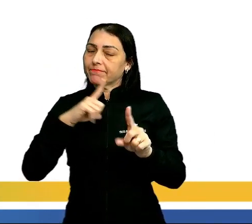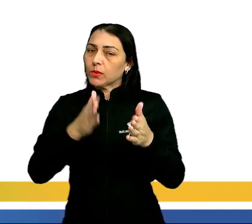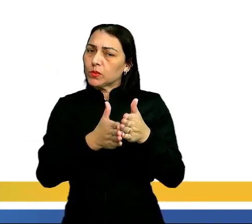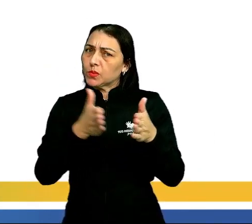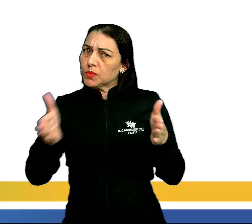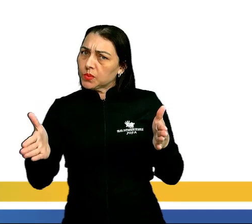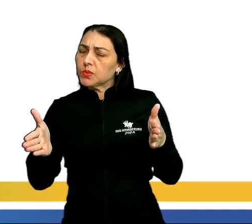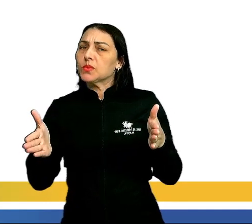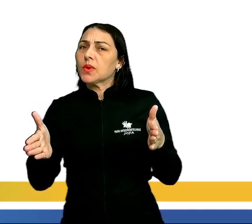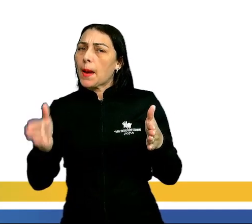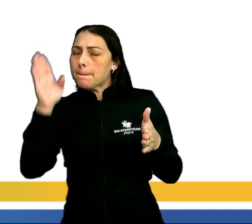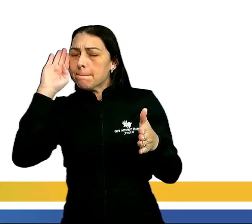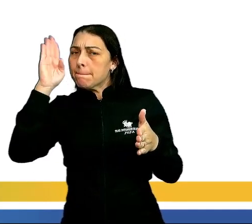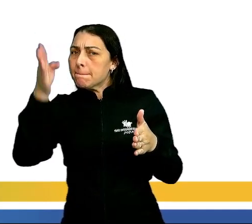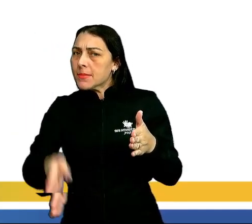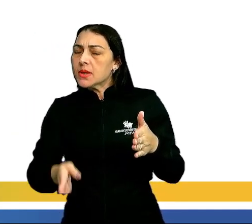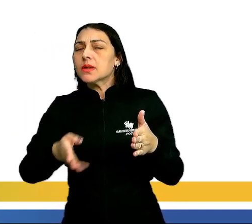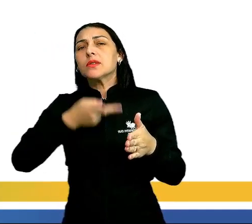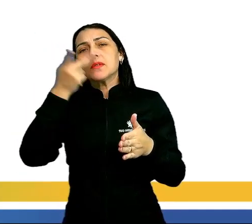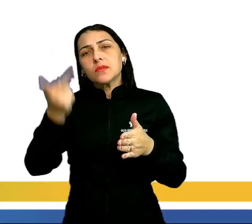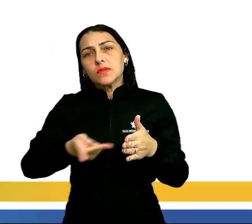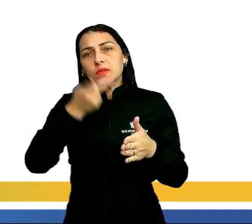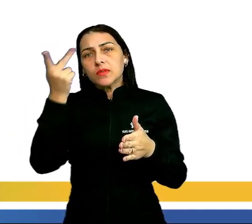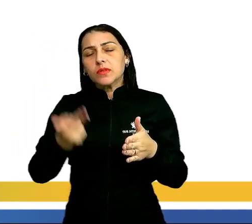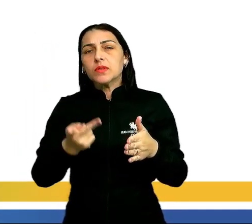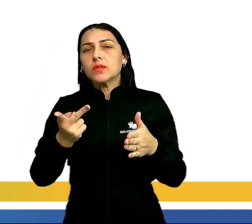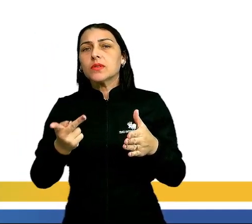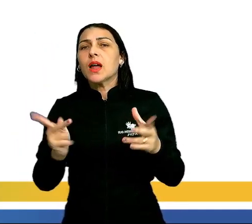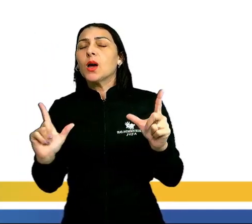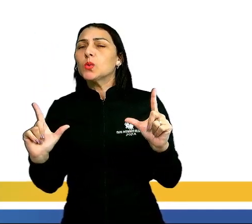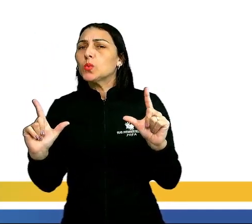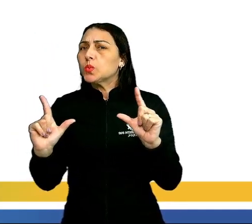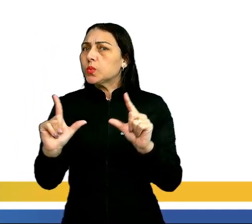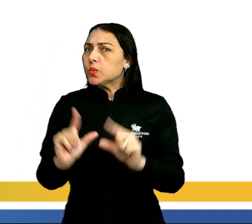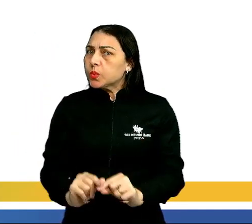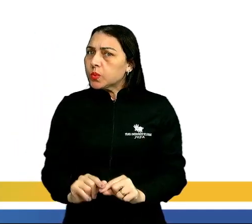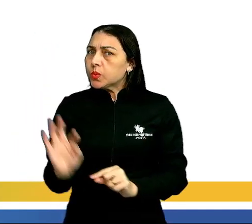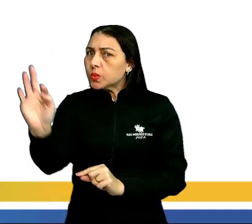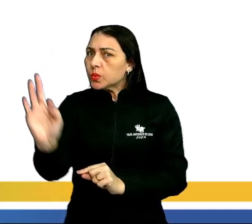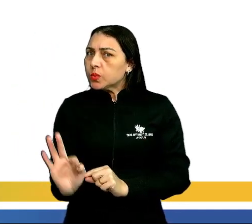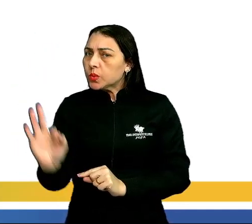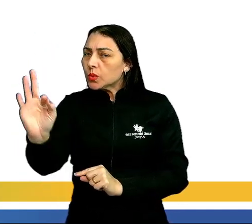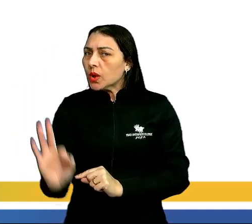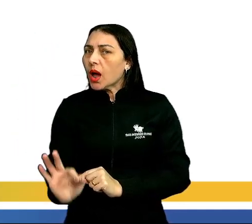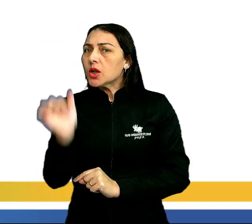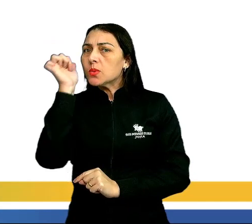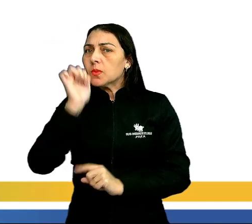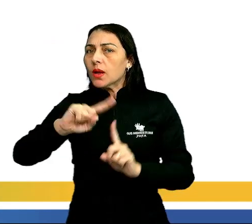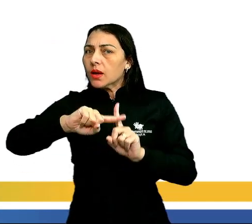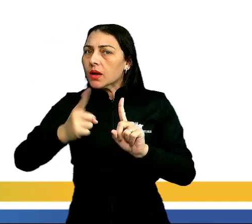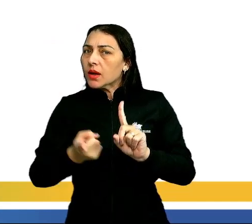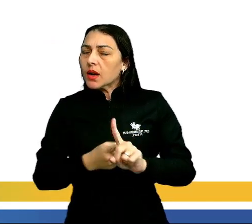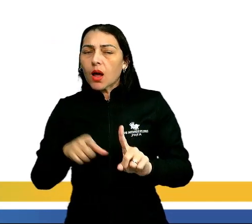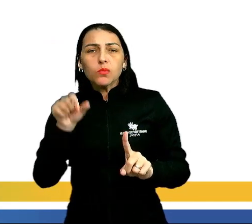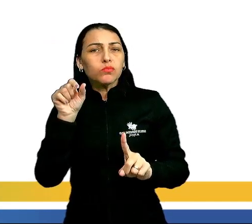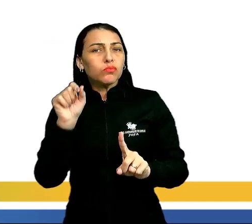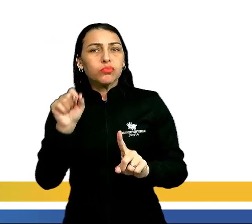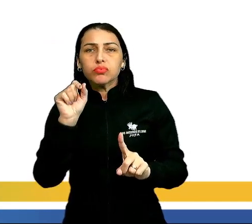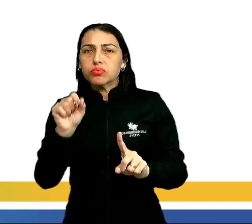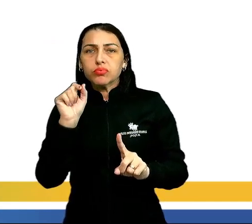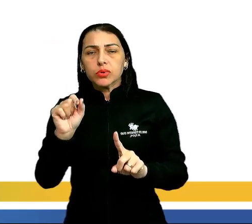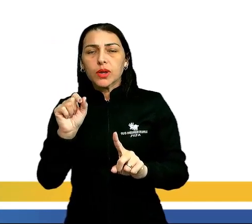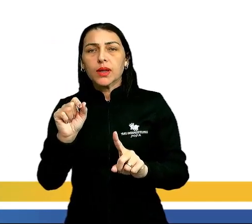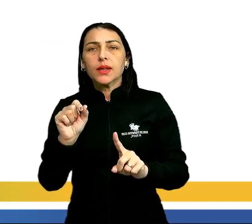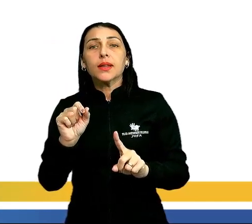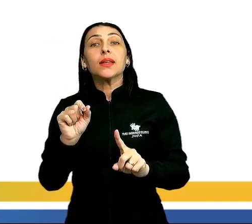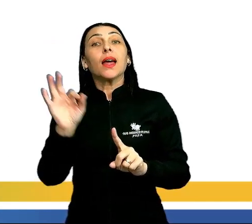longo prazo, principalmente quando a gente fala na queda da taxa de fecundidade. Mas, professor, o que é a taxa de